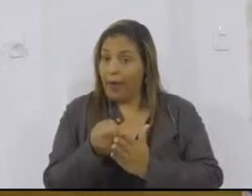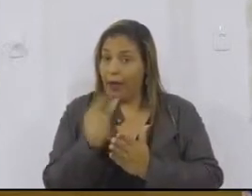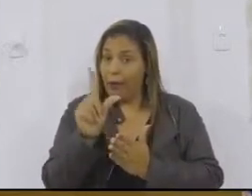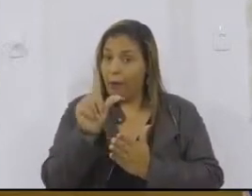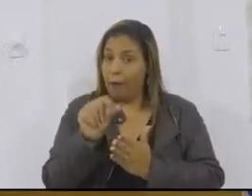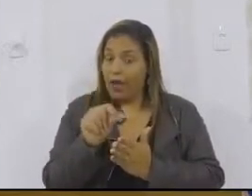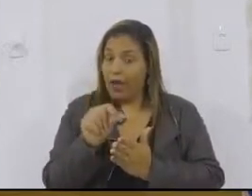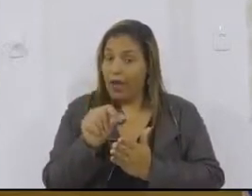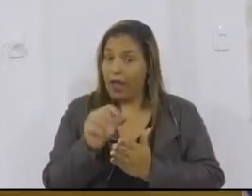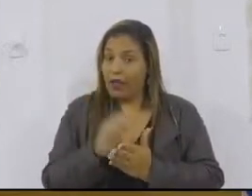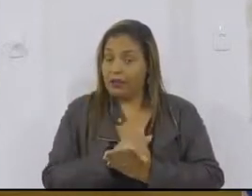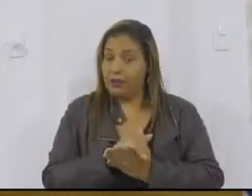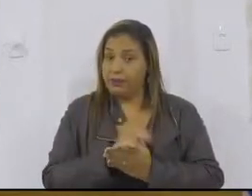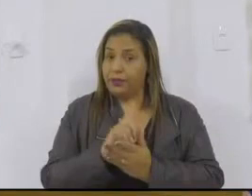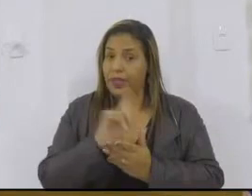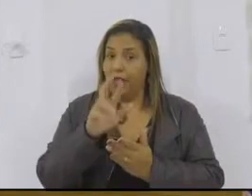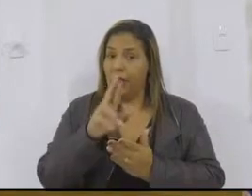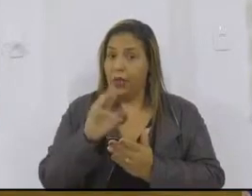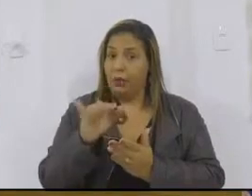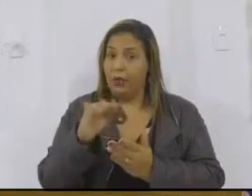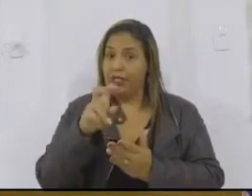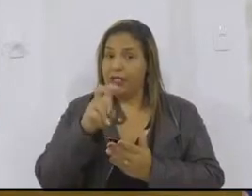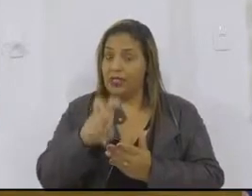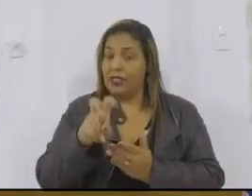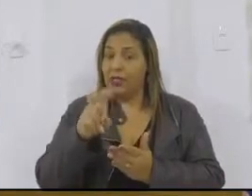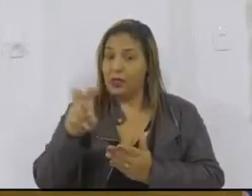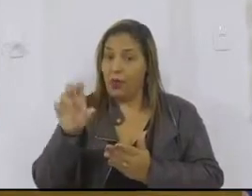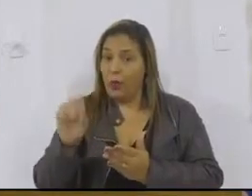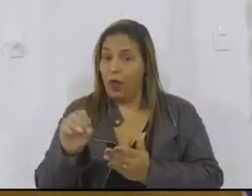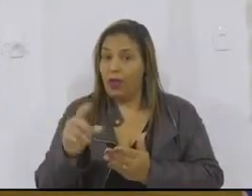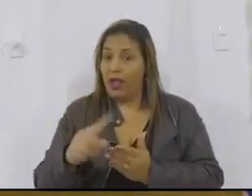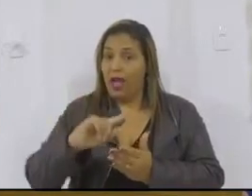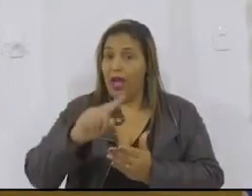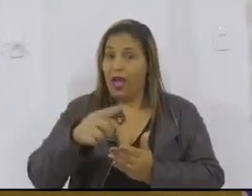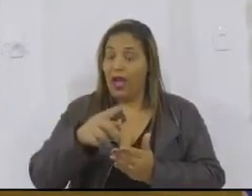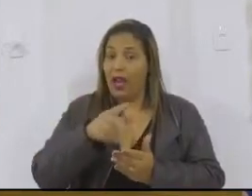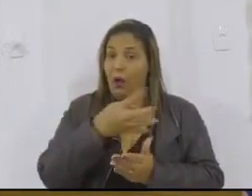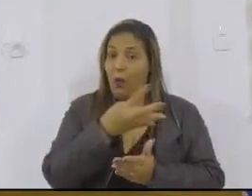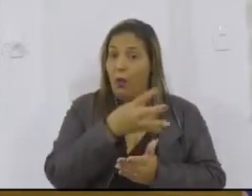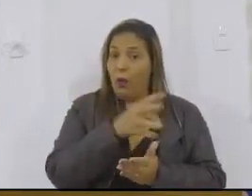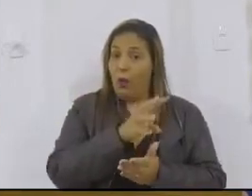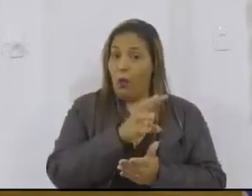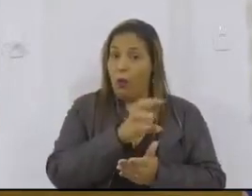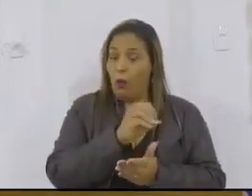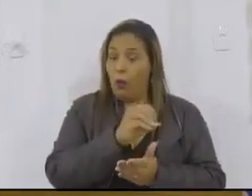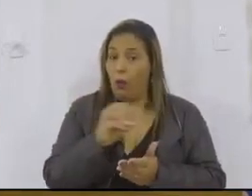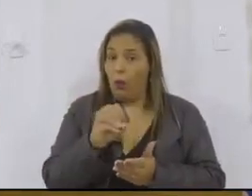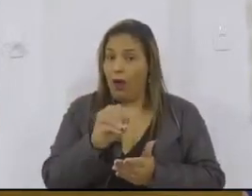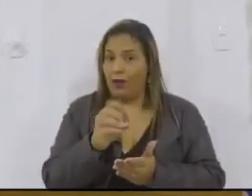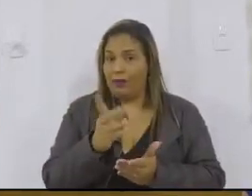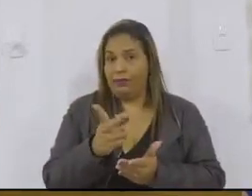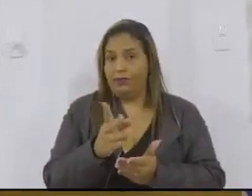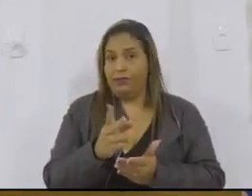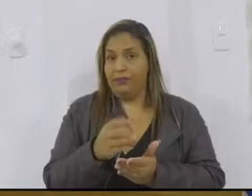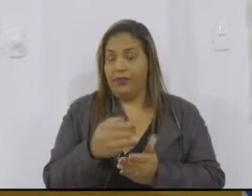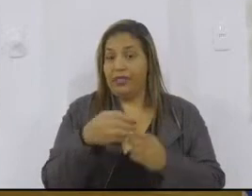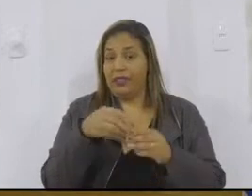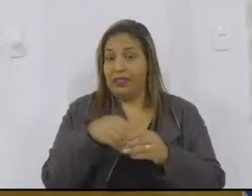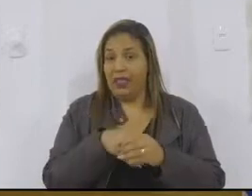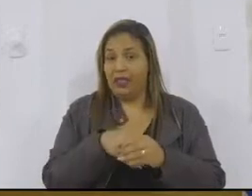Rio Bonito para lá é R$ 5,50, ela é R$ 4,00. Ela passa por dentro de Itaboraí, né? Ela é uma